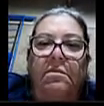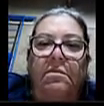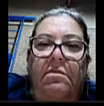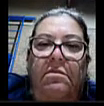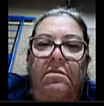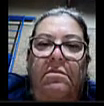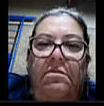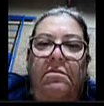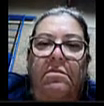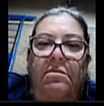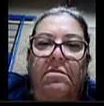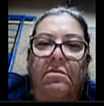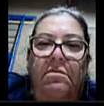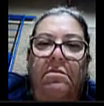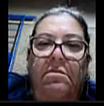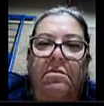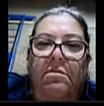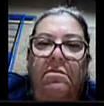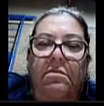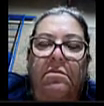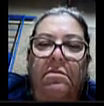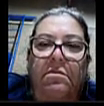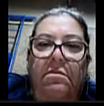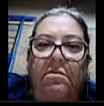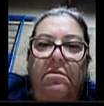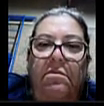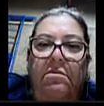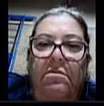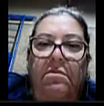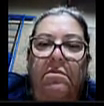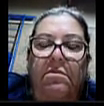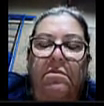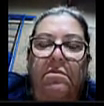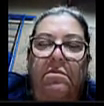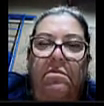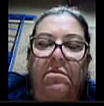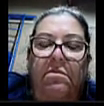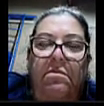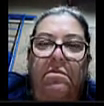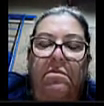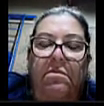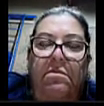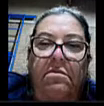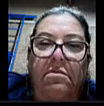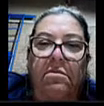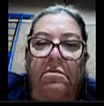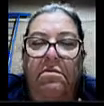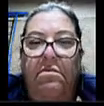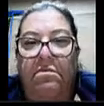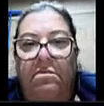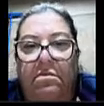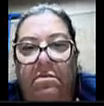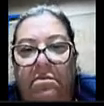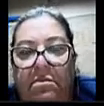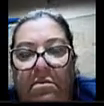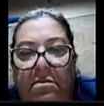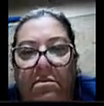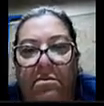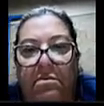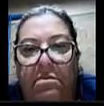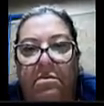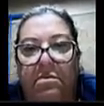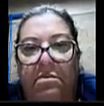E, às vezes, até eu pensei em colocar nessa sequência até a aula, porque em consultório, a gente também normalmente começa uma